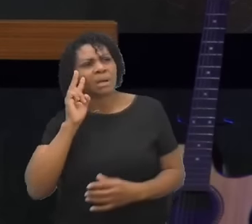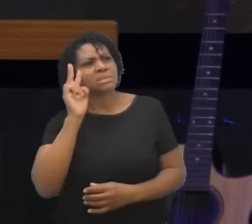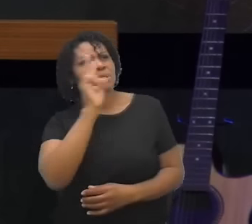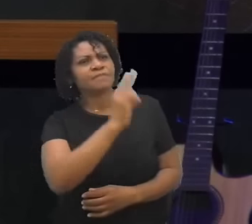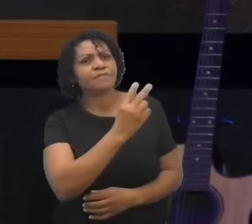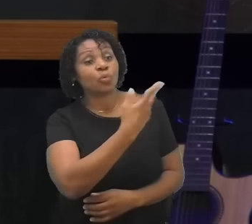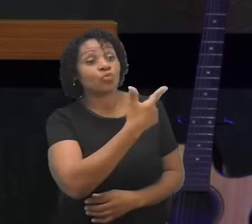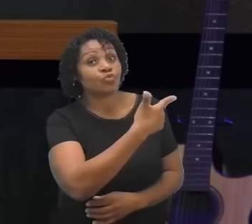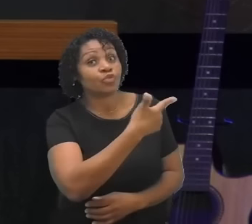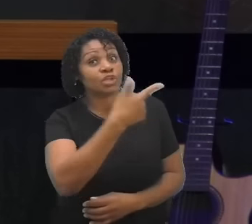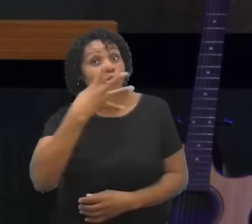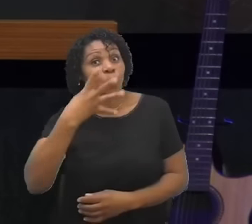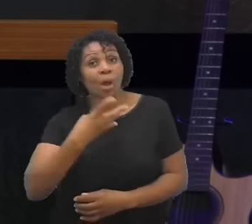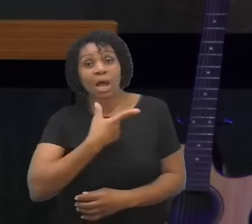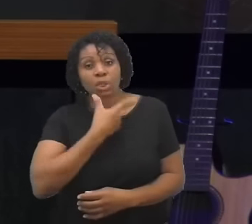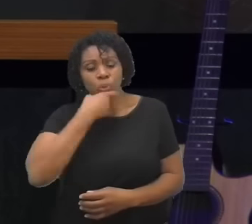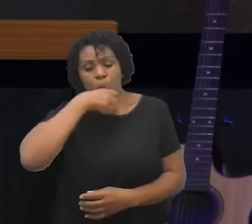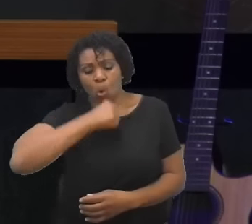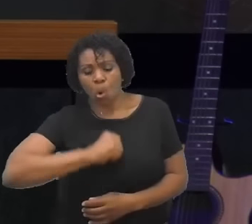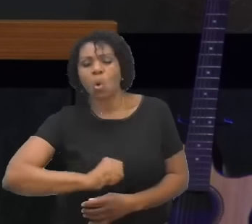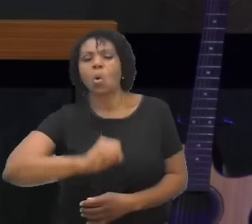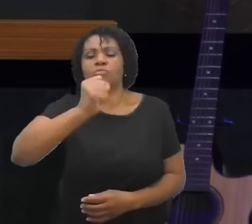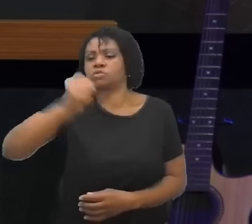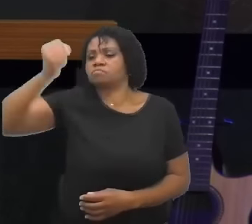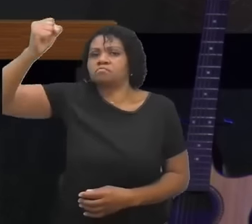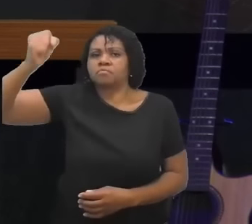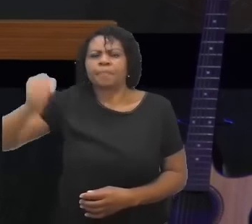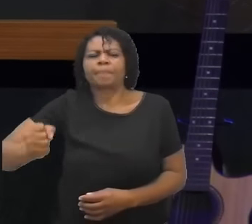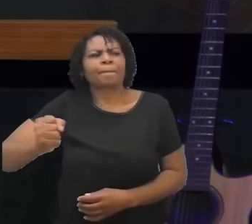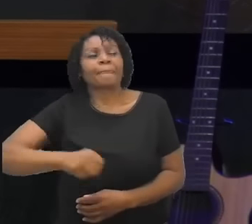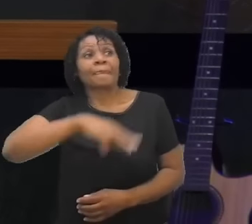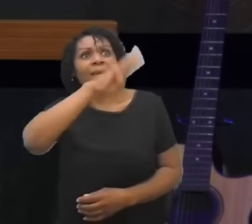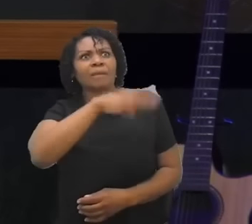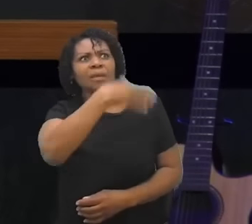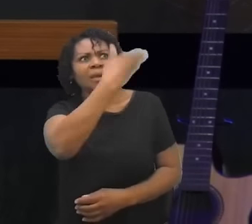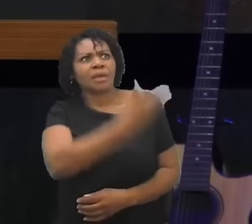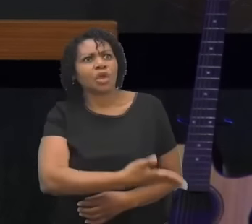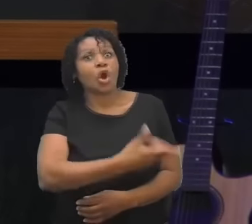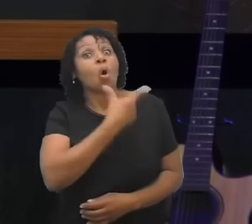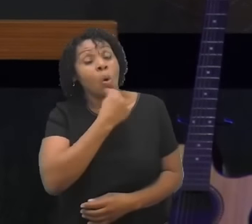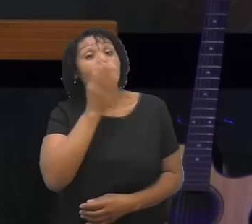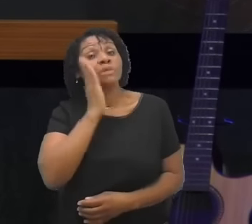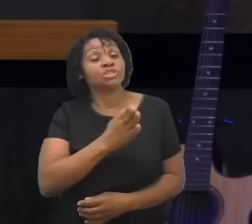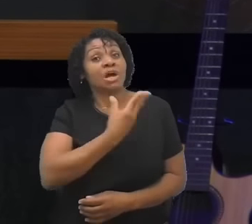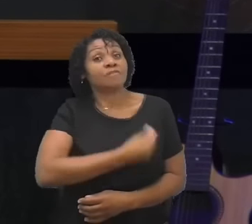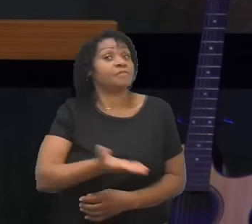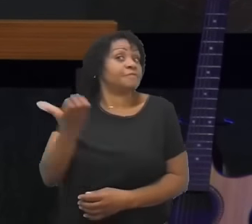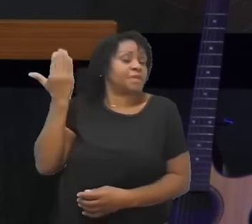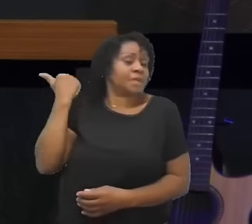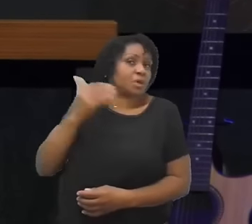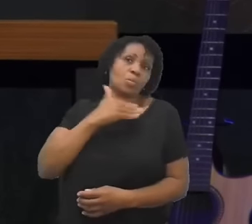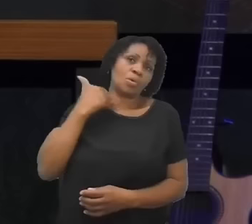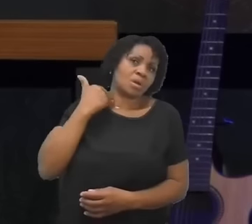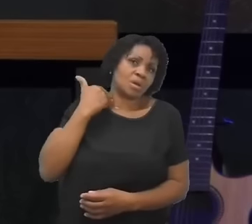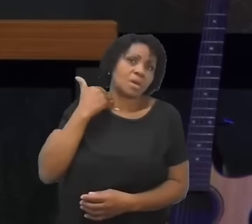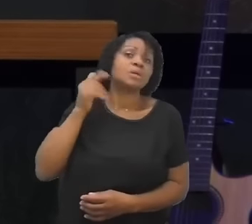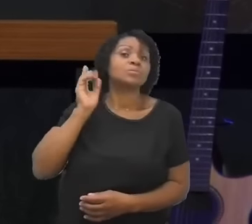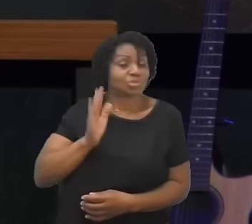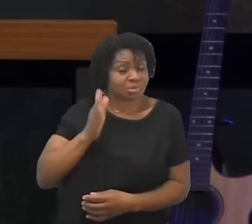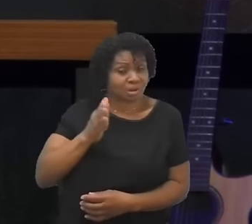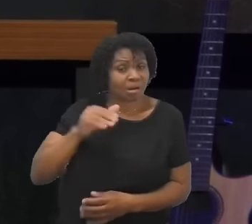24 anciãos. Esses 24 anciãos não são anjos. Quem são eles? Homens que já viveram. Homens que já viveram aqui